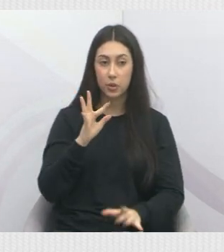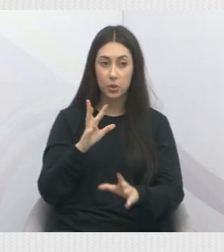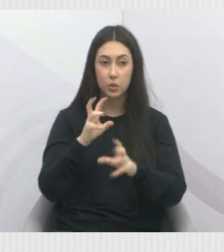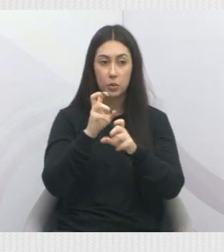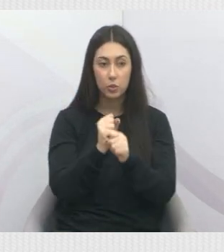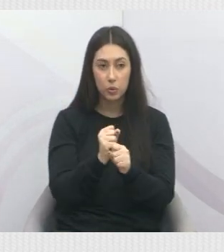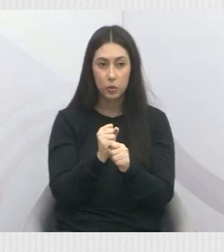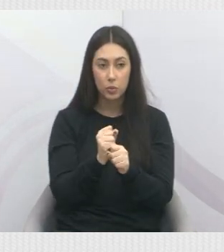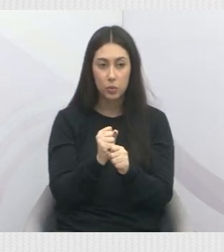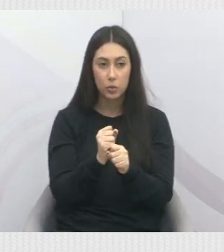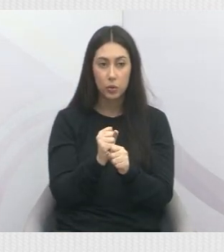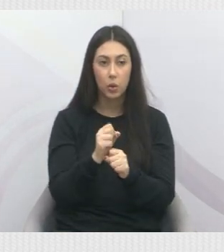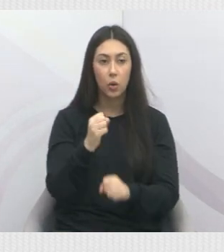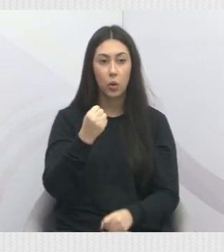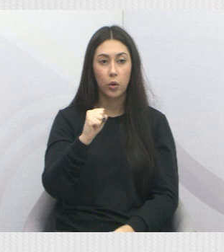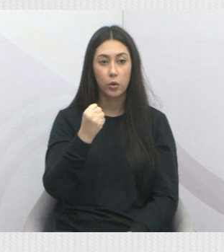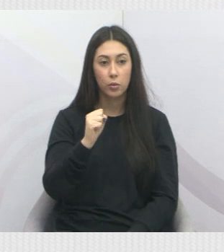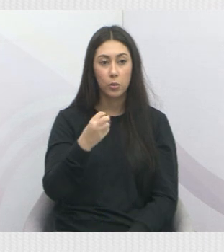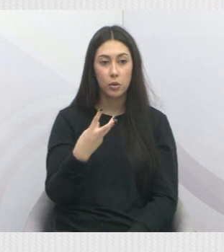totalizando